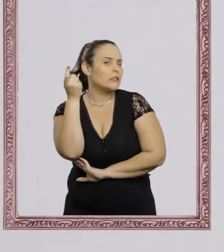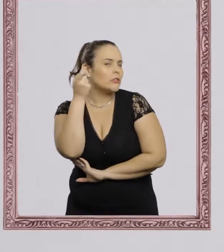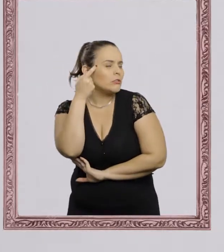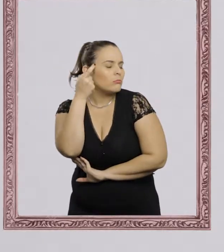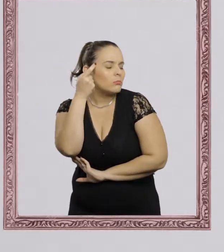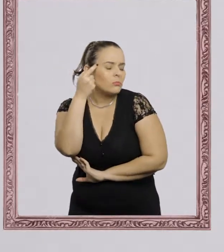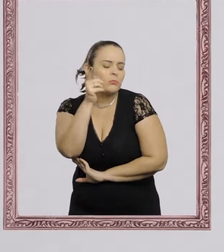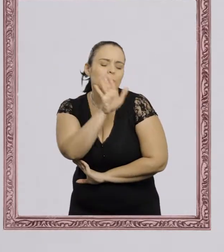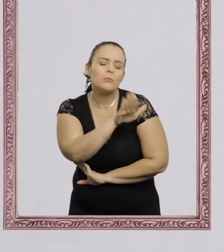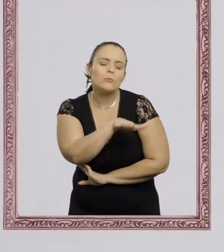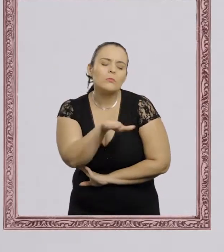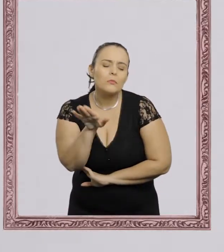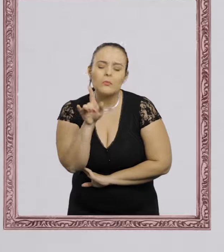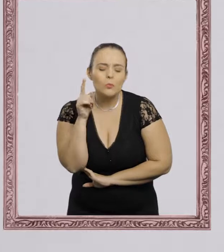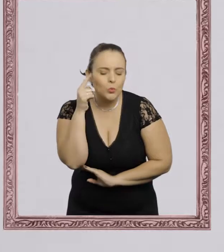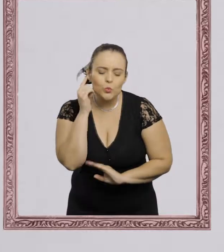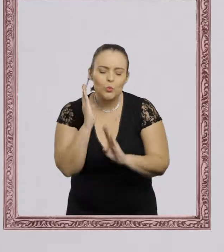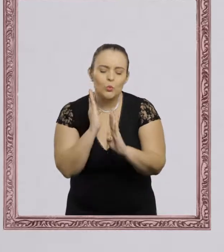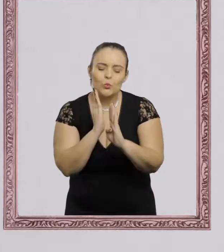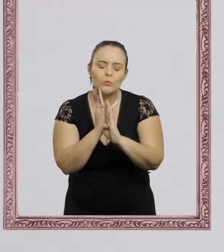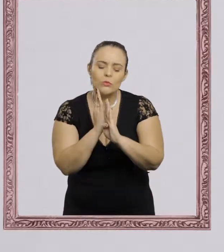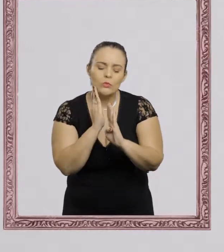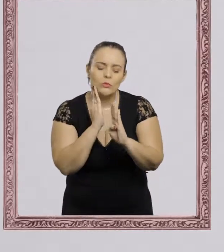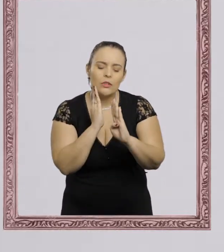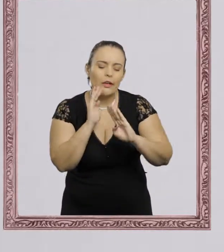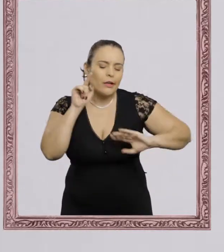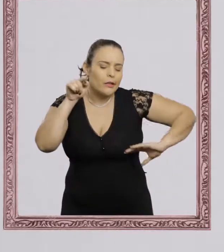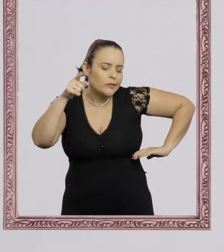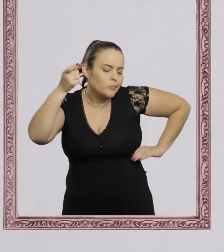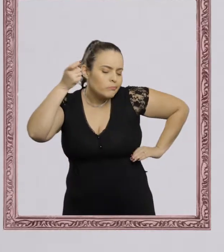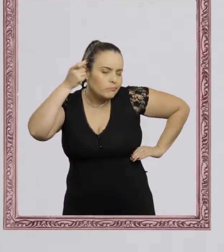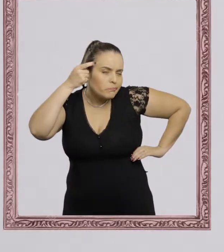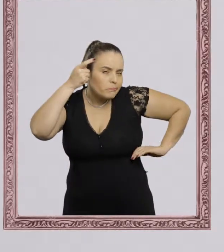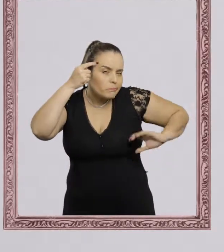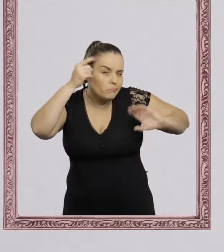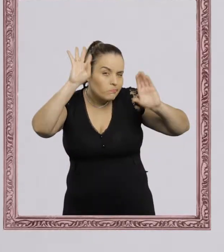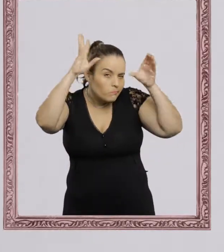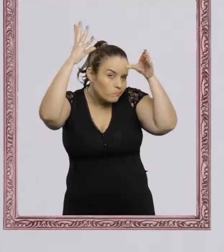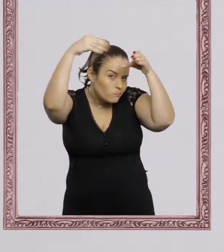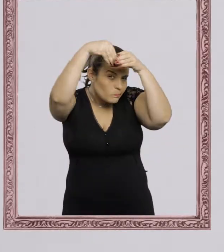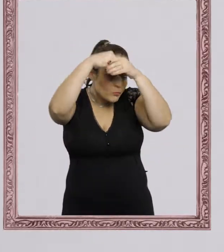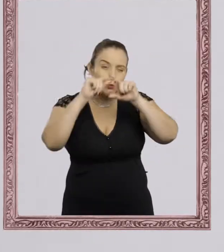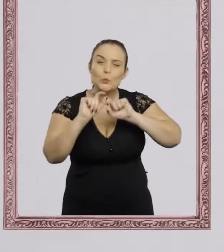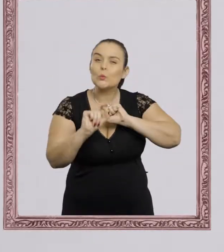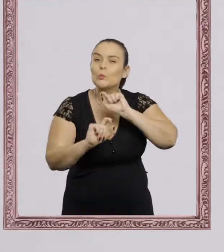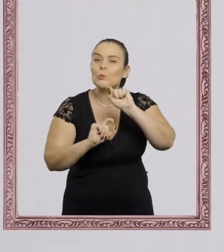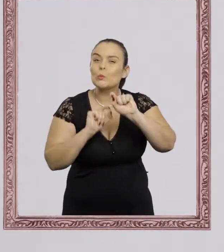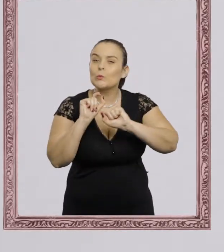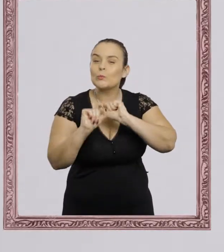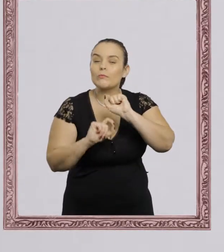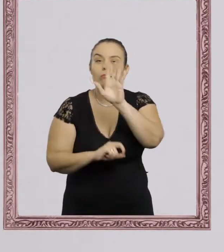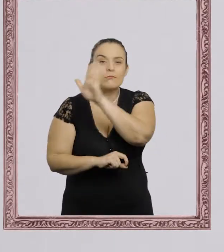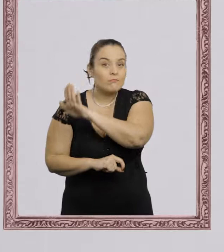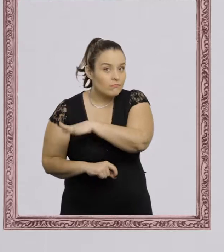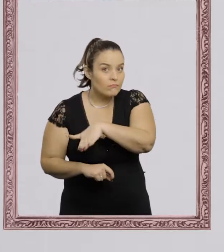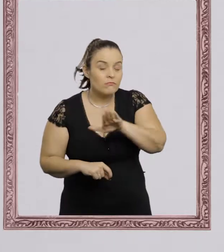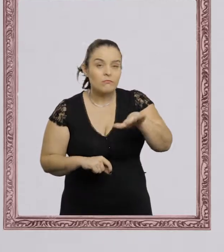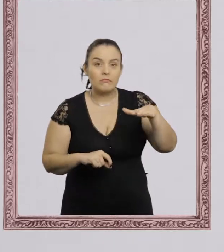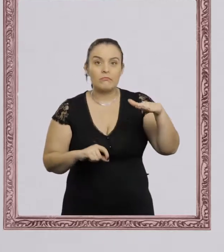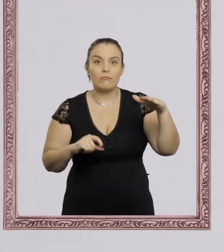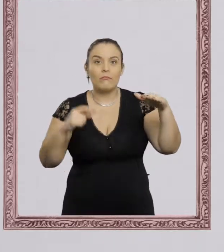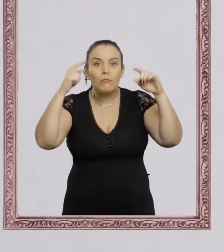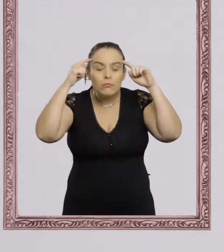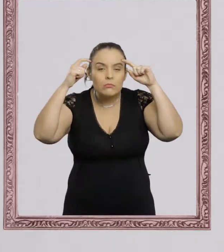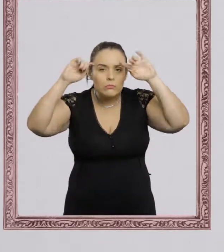o pensamento das crianças. Ela queria saber o que eles tinham na mente. O mapa da mente